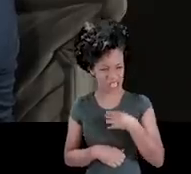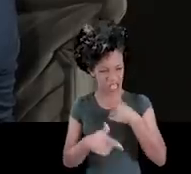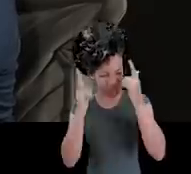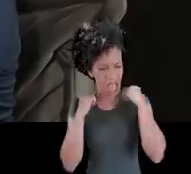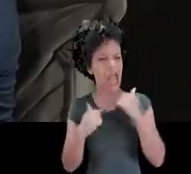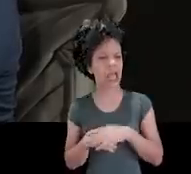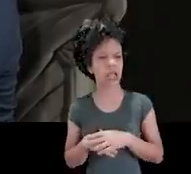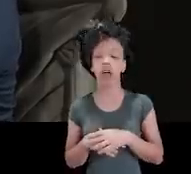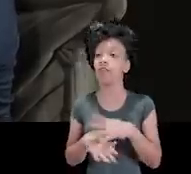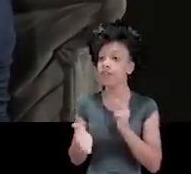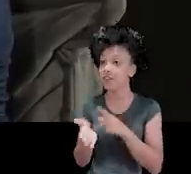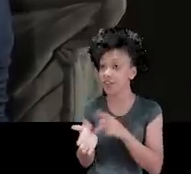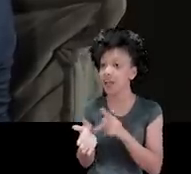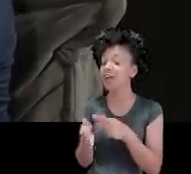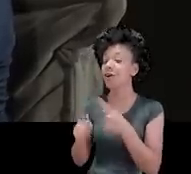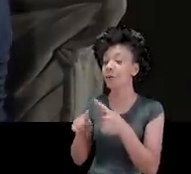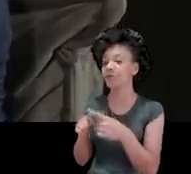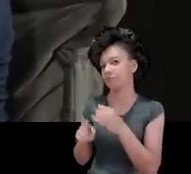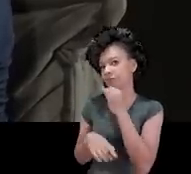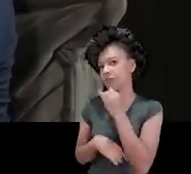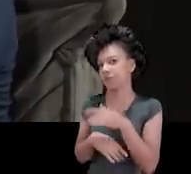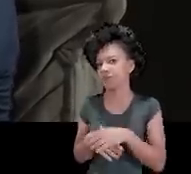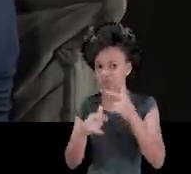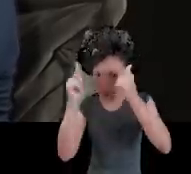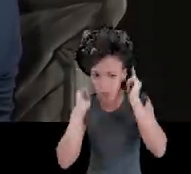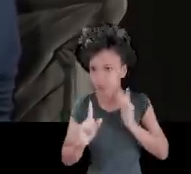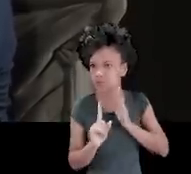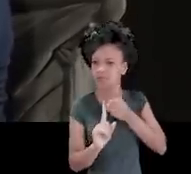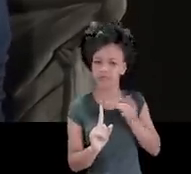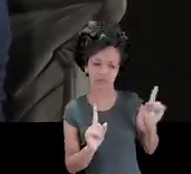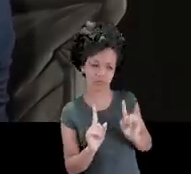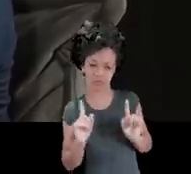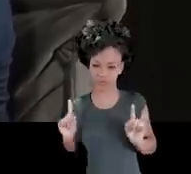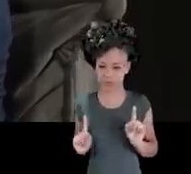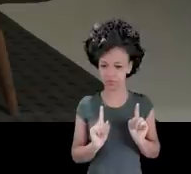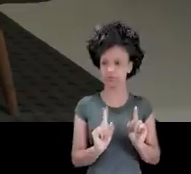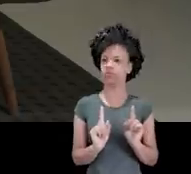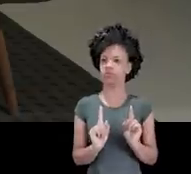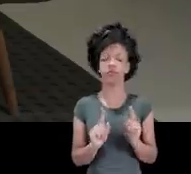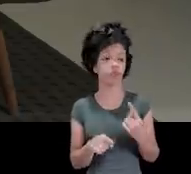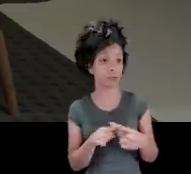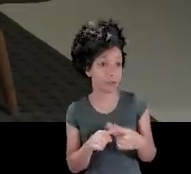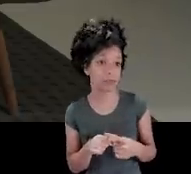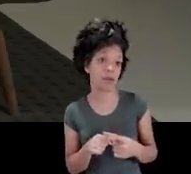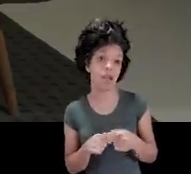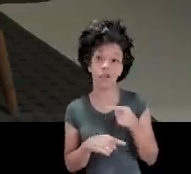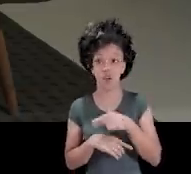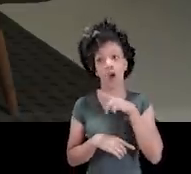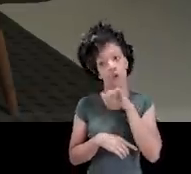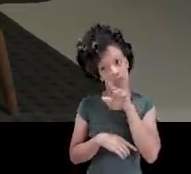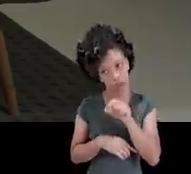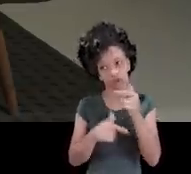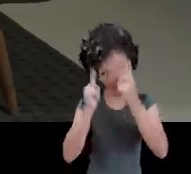é verdade, porque tem uma imagem, tipo assim... É o careca que tá ao lado das mulheres mais bonitas do mundo. Que as mulheres mais foi bonitas do mundo. Foi ali que o Ronaldinho